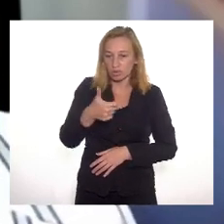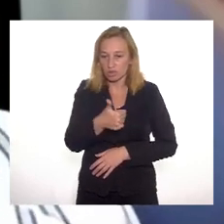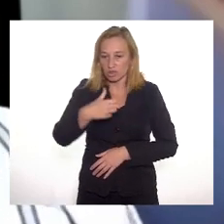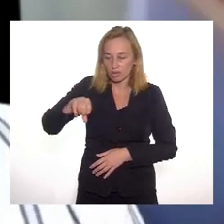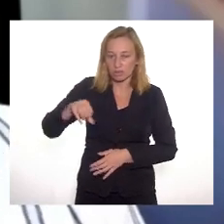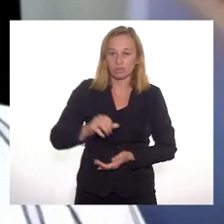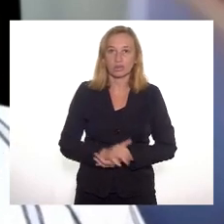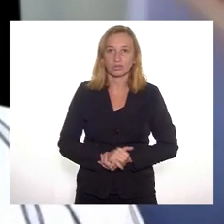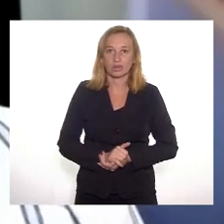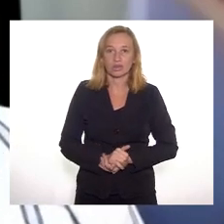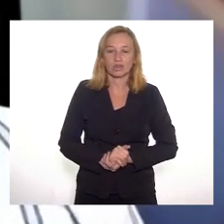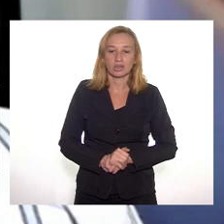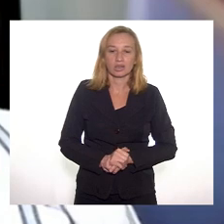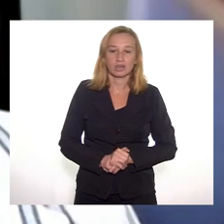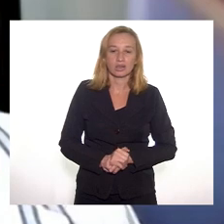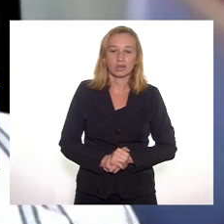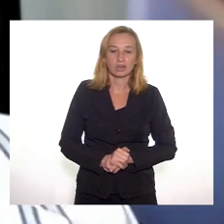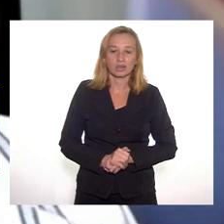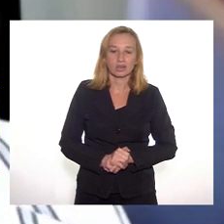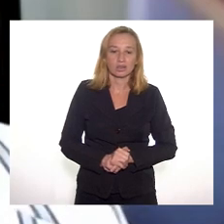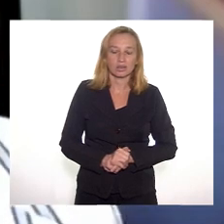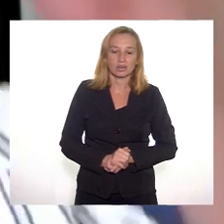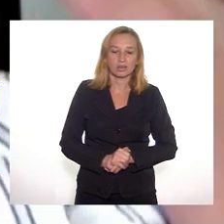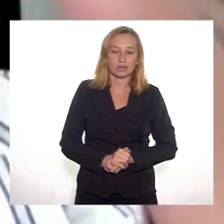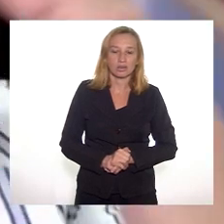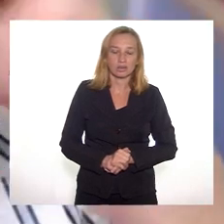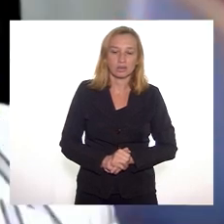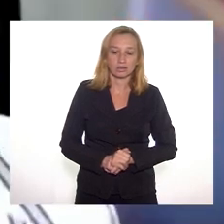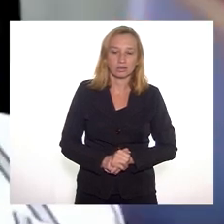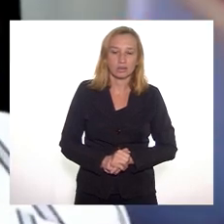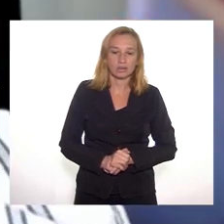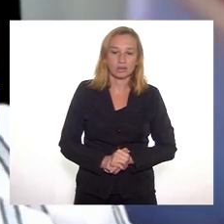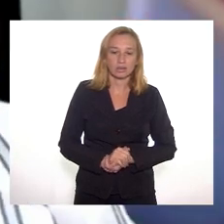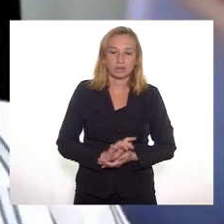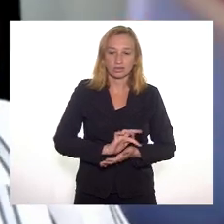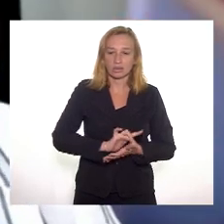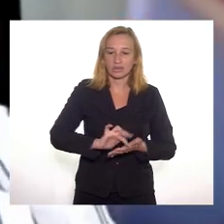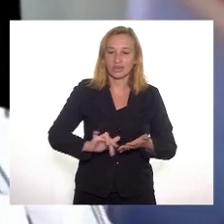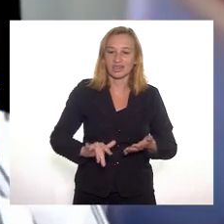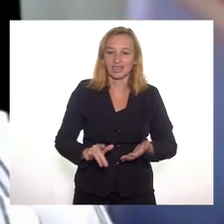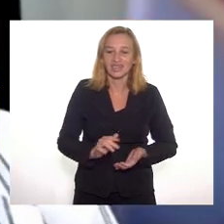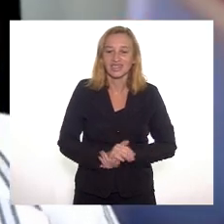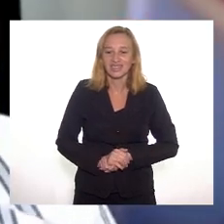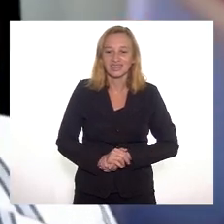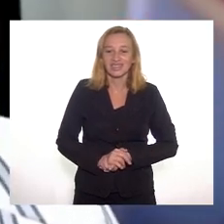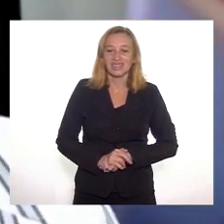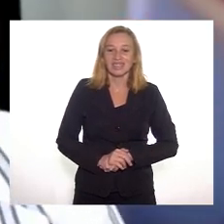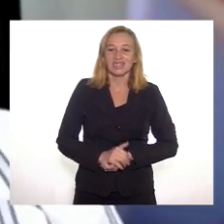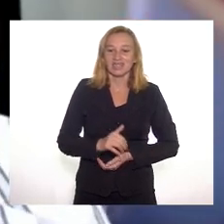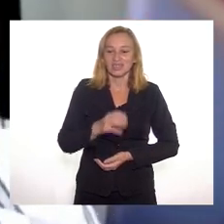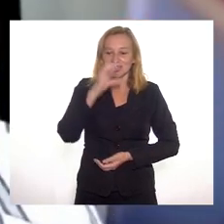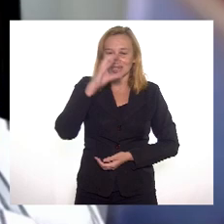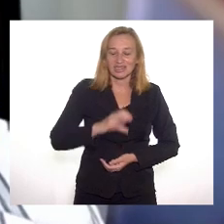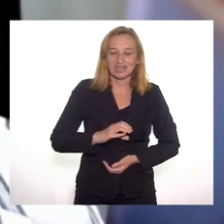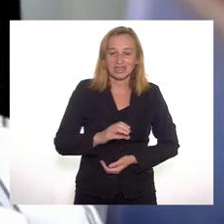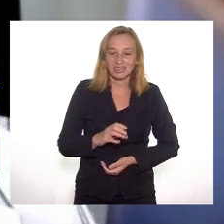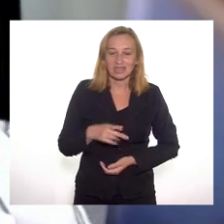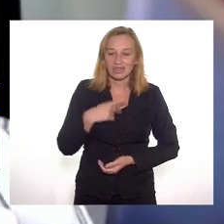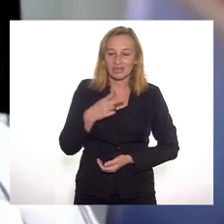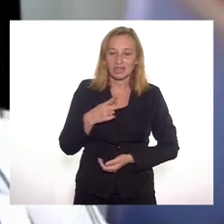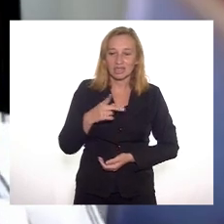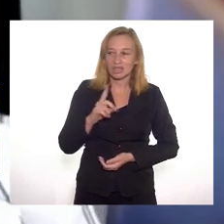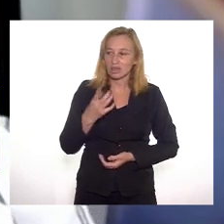678/2019, né? A gente sabe que, por diversas vezes, o cidadão ele afirma não ter recebido a